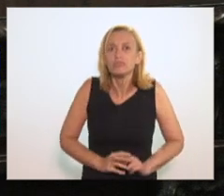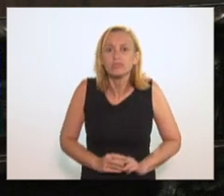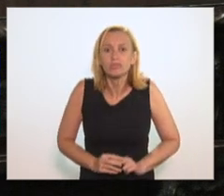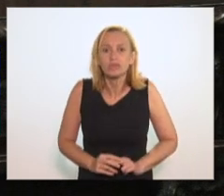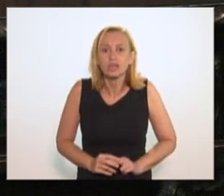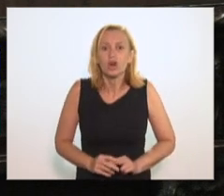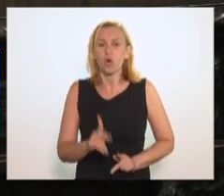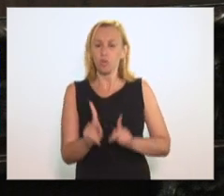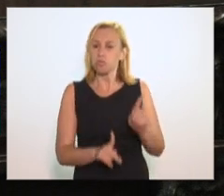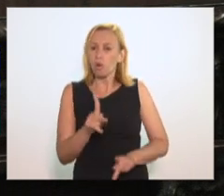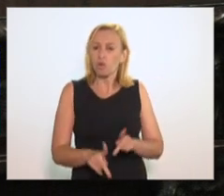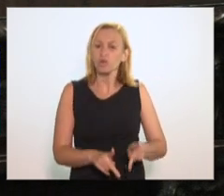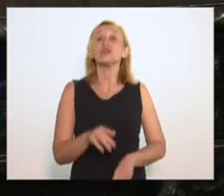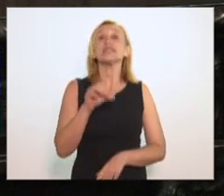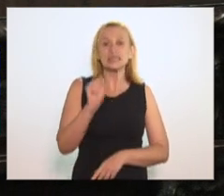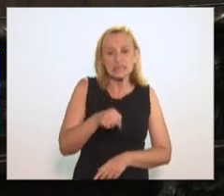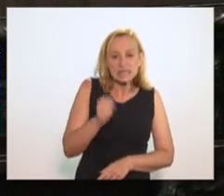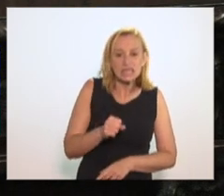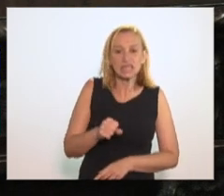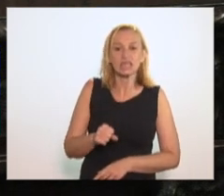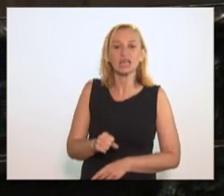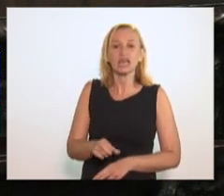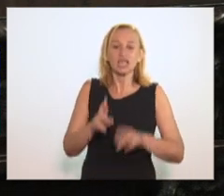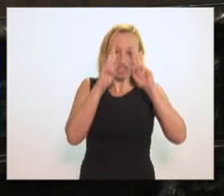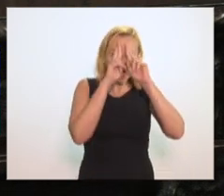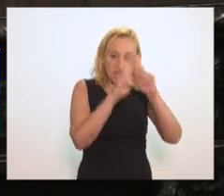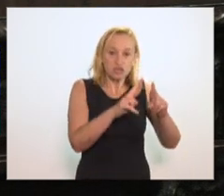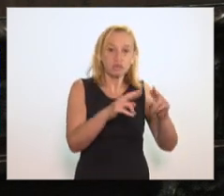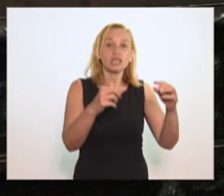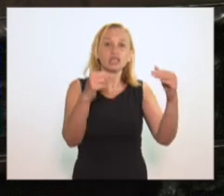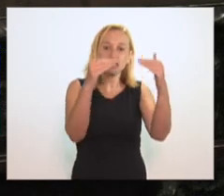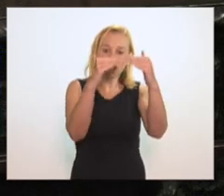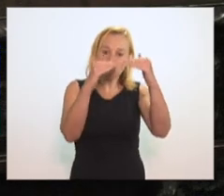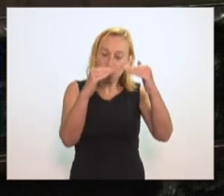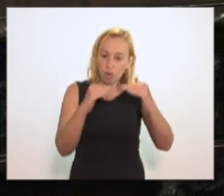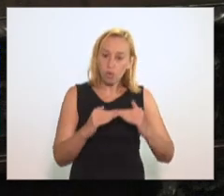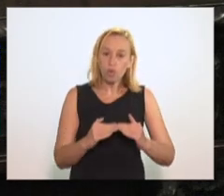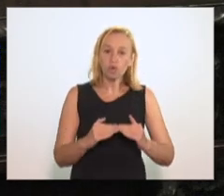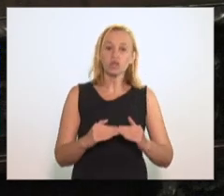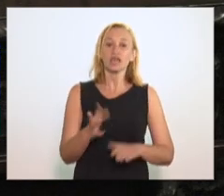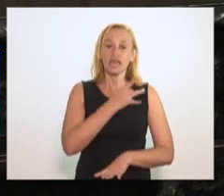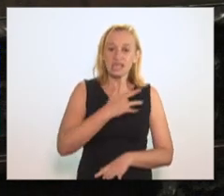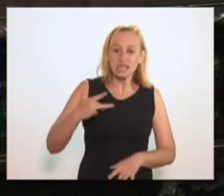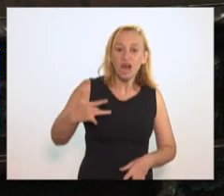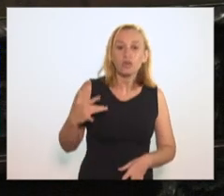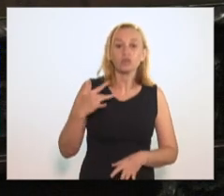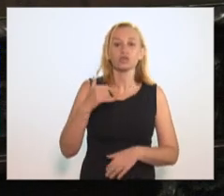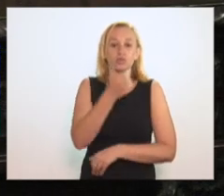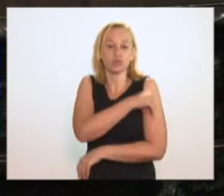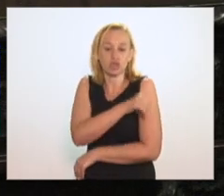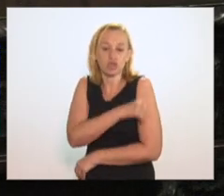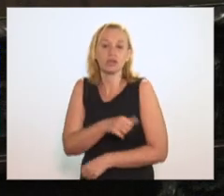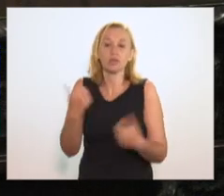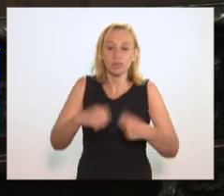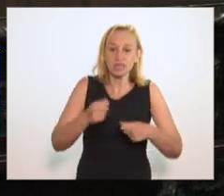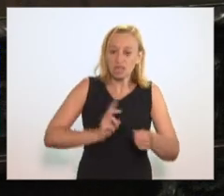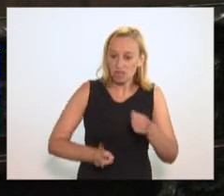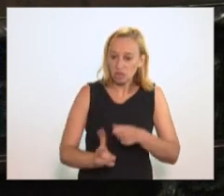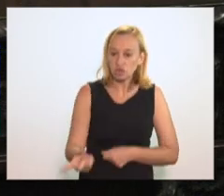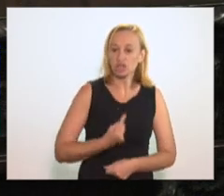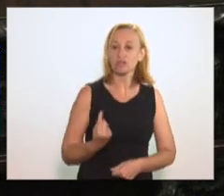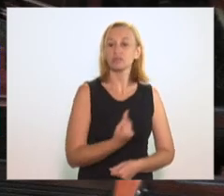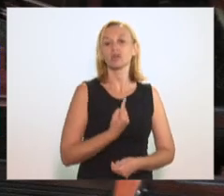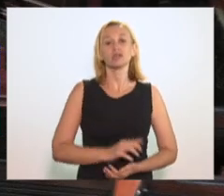a população ele está absolutamente de acordo com o que a saúde do Rio de Janeiro precisa e assim continuaremos